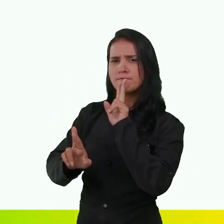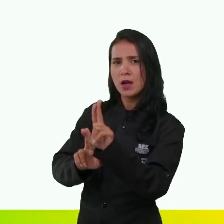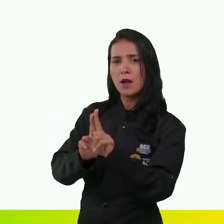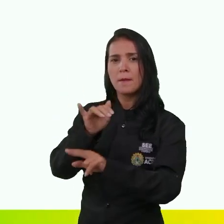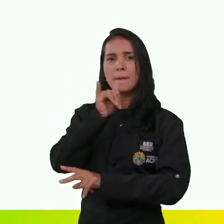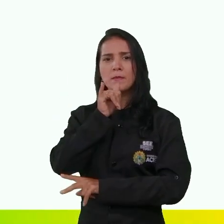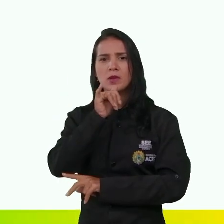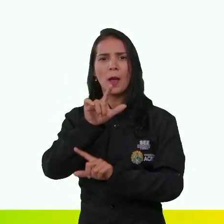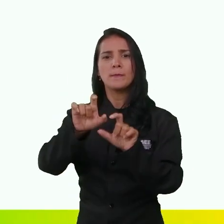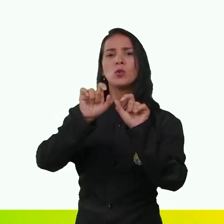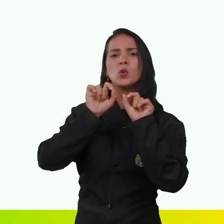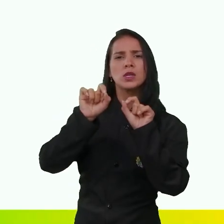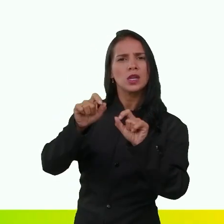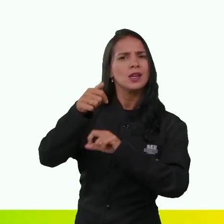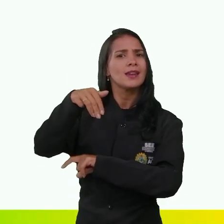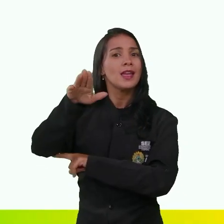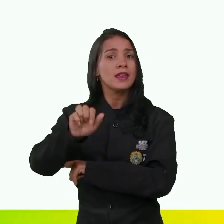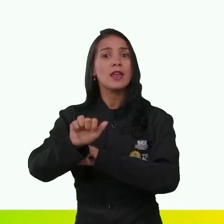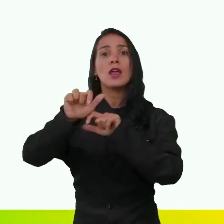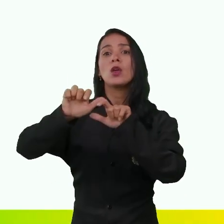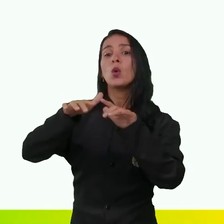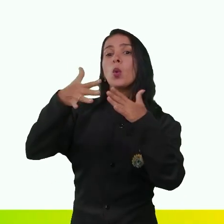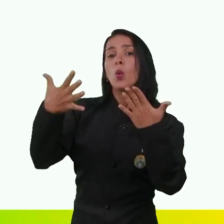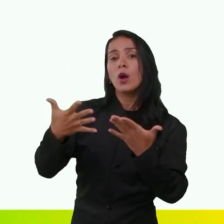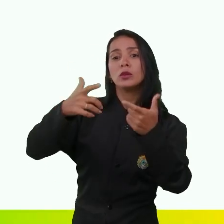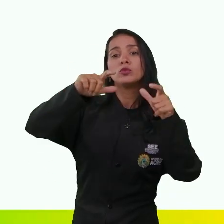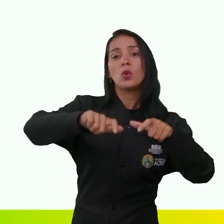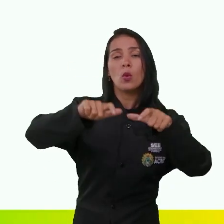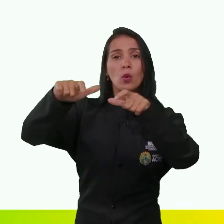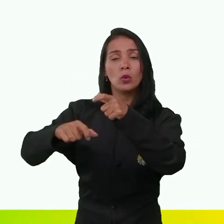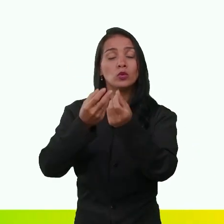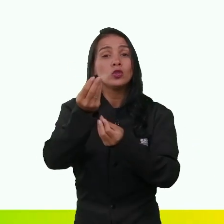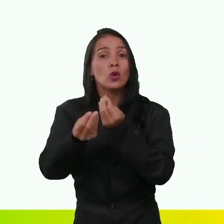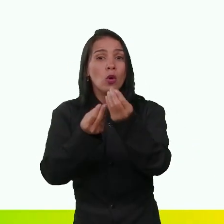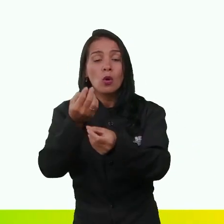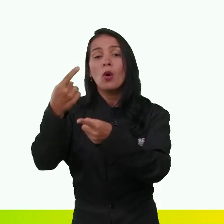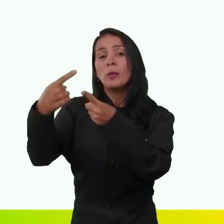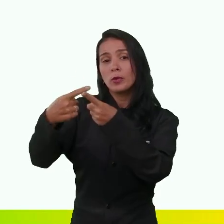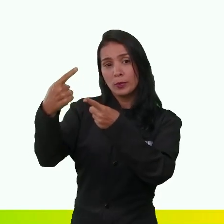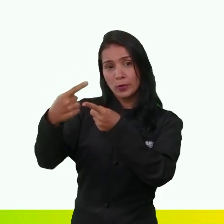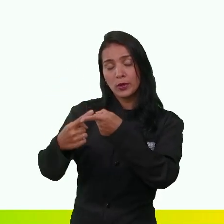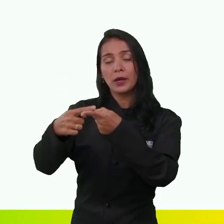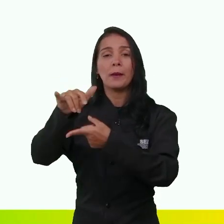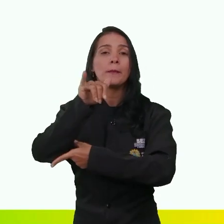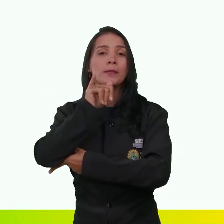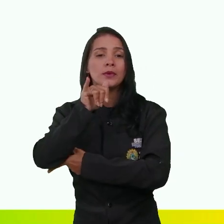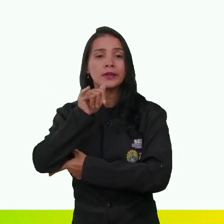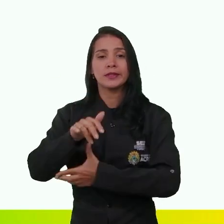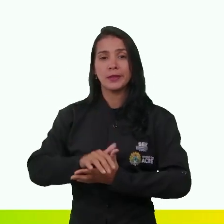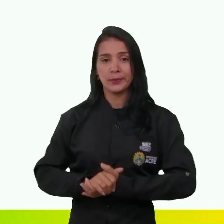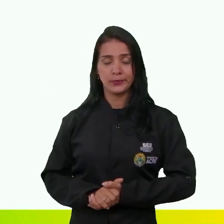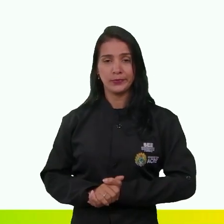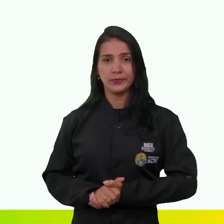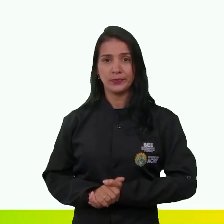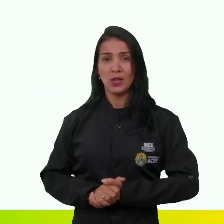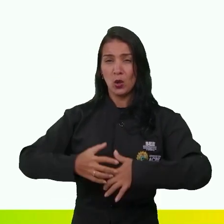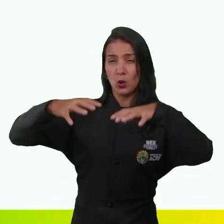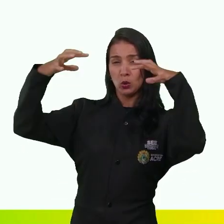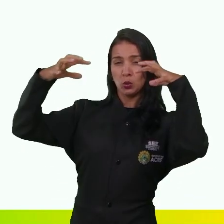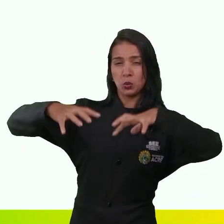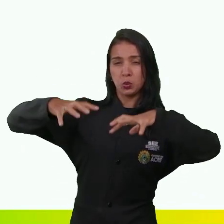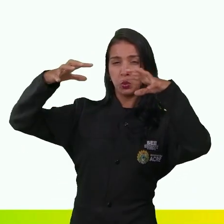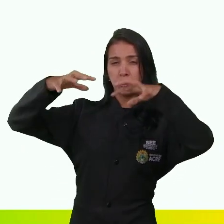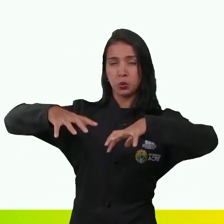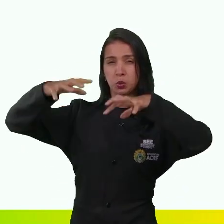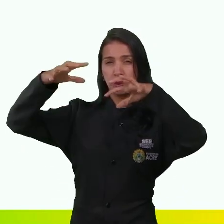exemplo, o que, quem, quando, onde, como e por quê. Exemplo, chuva